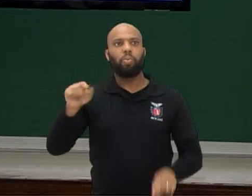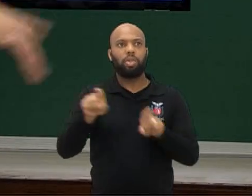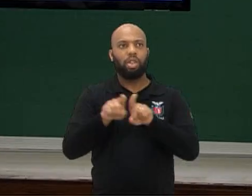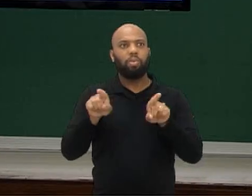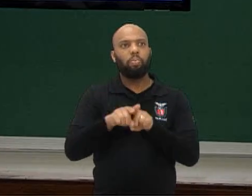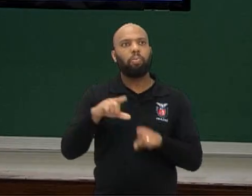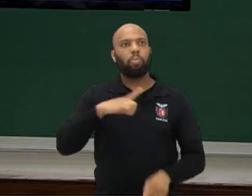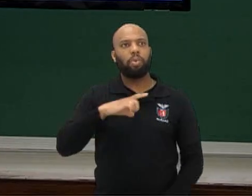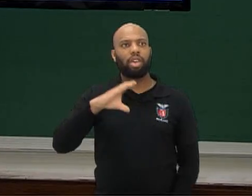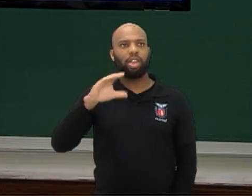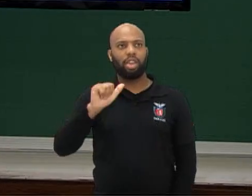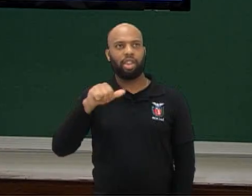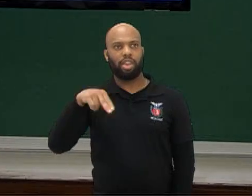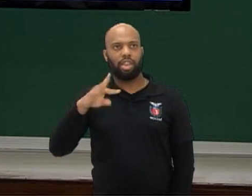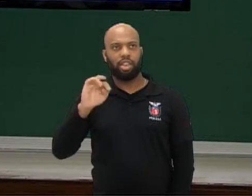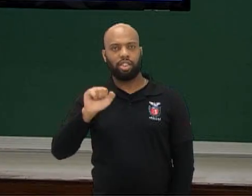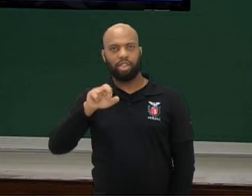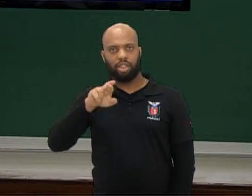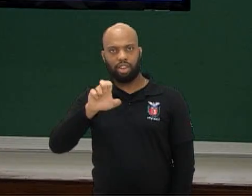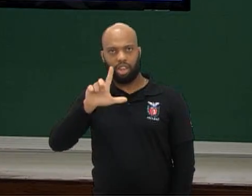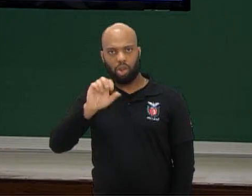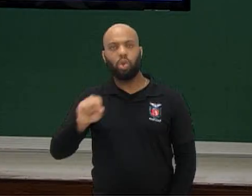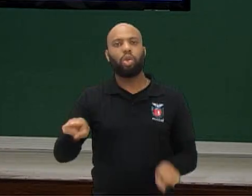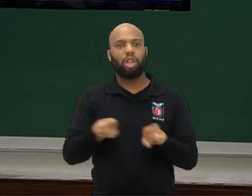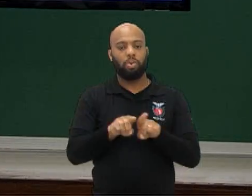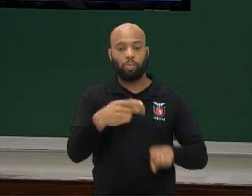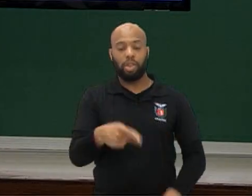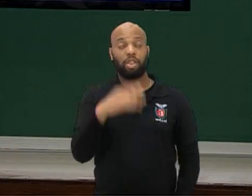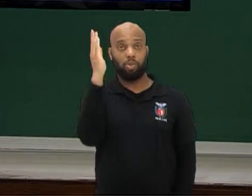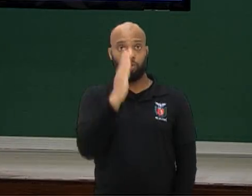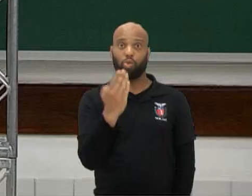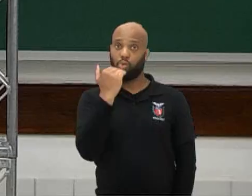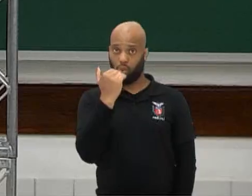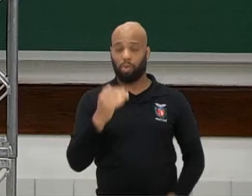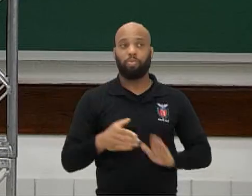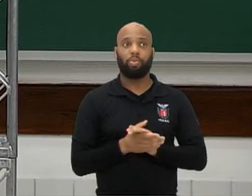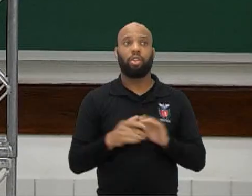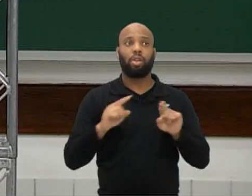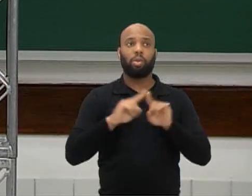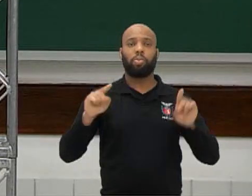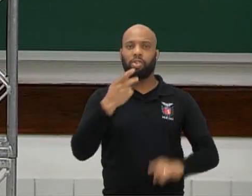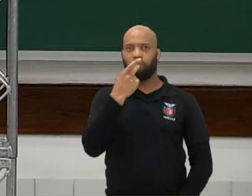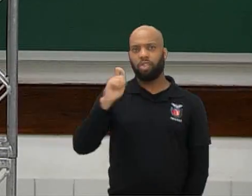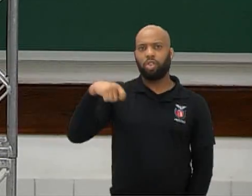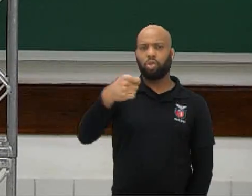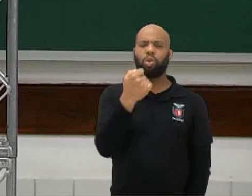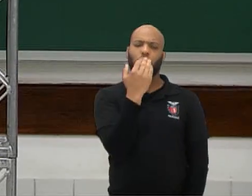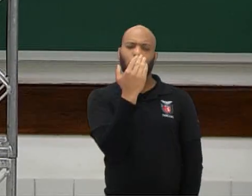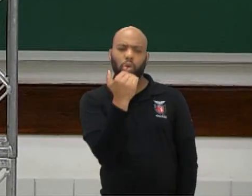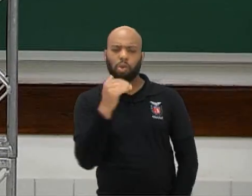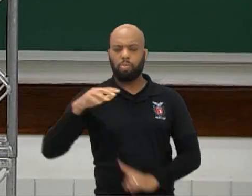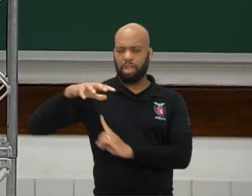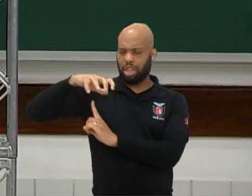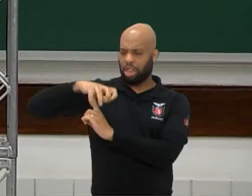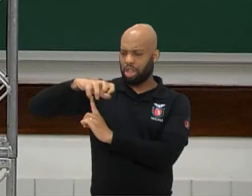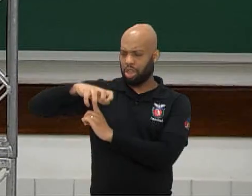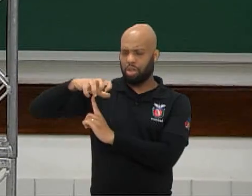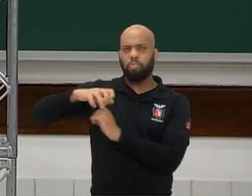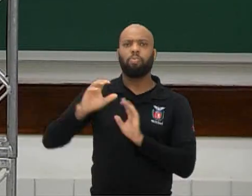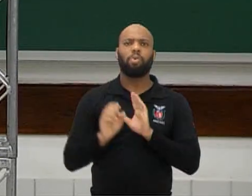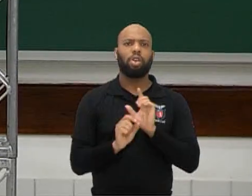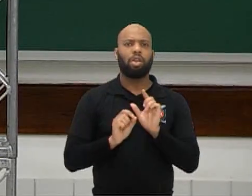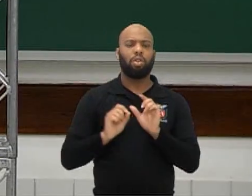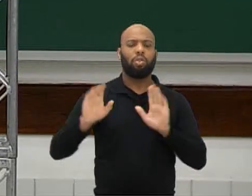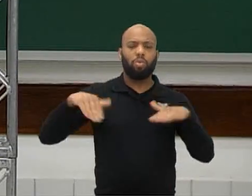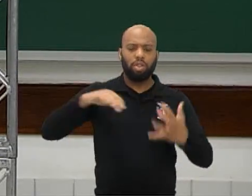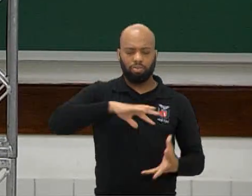o cantarelo, que é muito consumido aqui no Brasil. Só que quando a gente fala em consumo de cogumelos, pessoal, ao